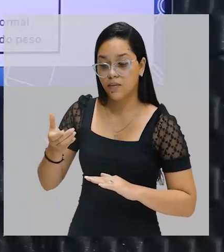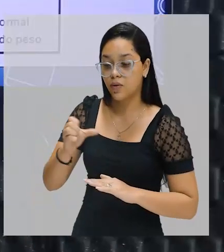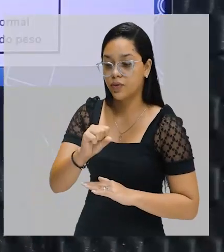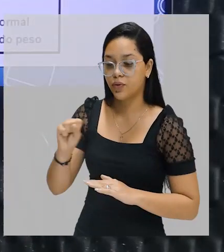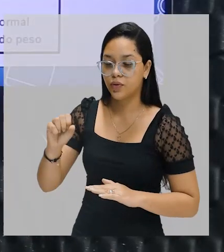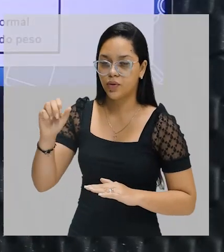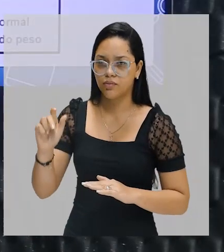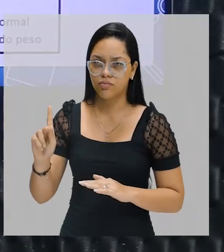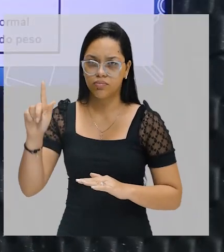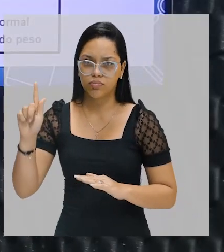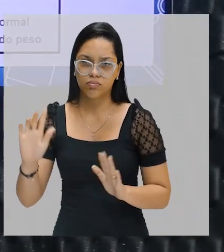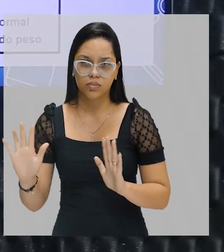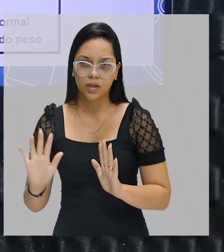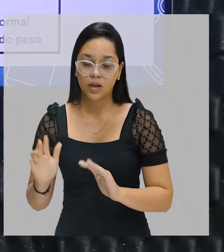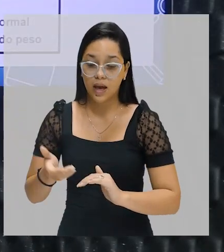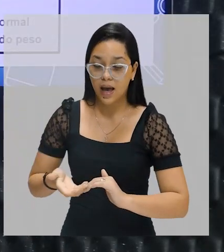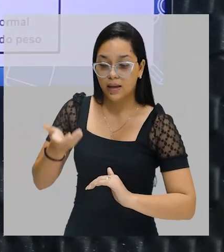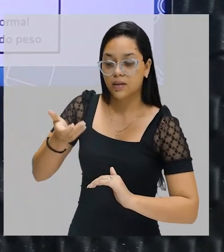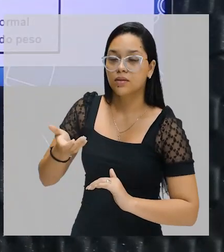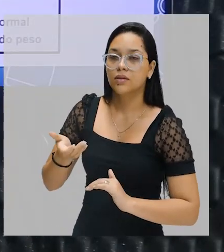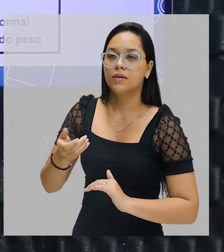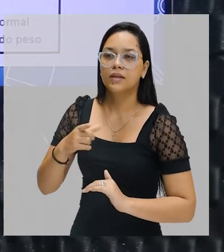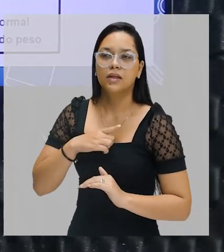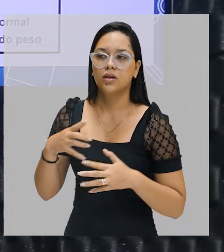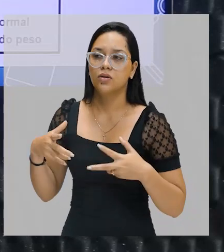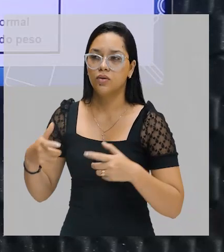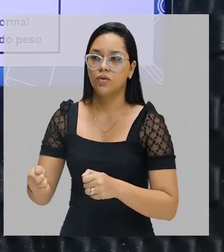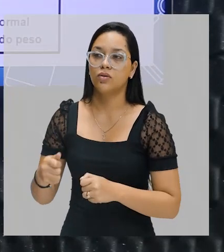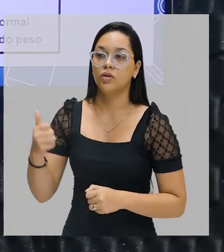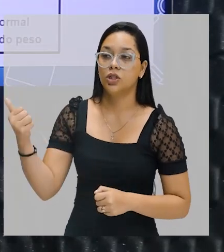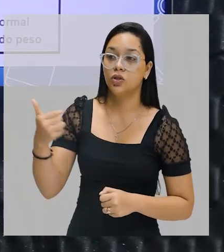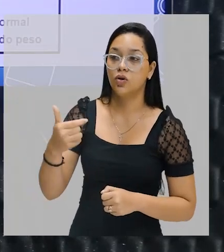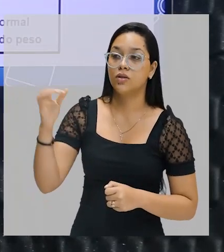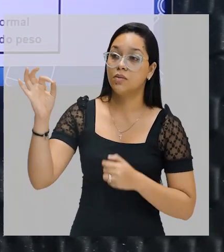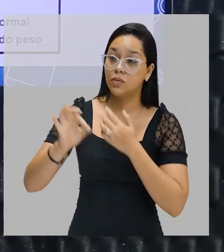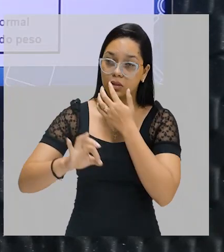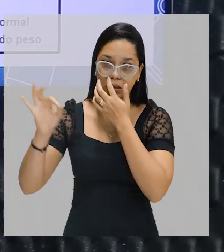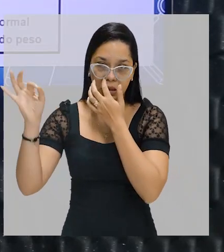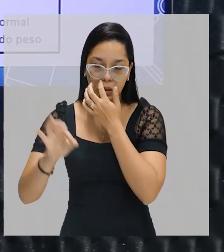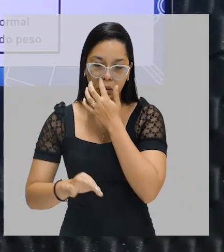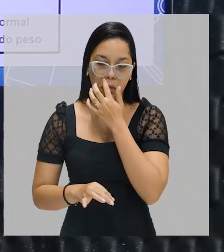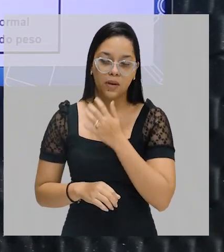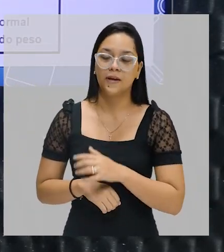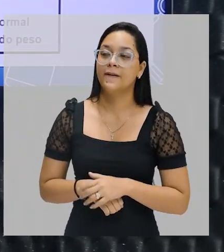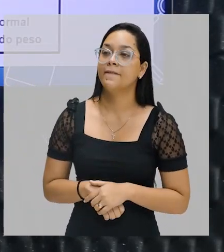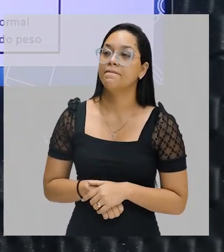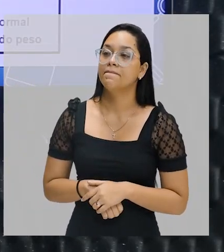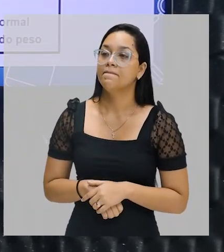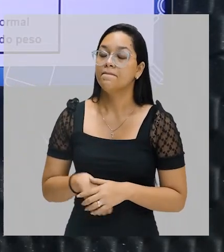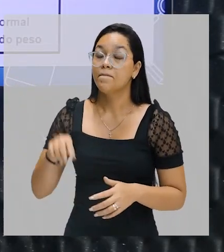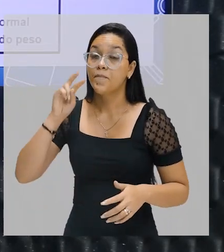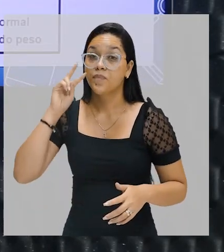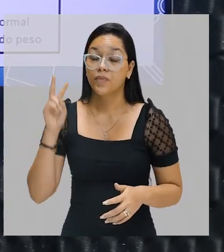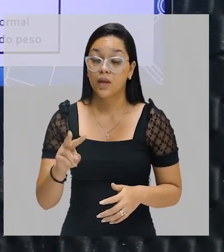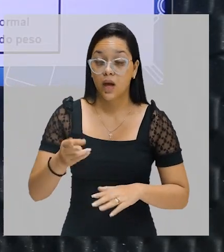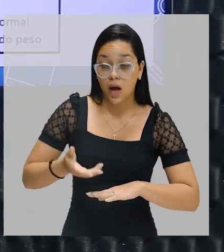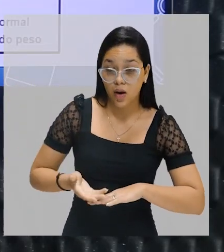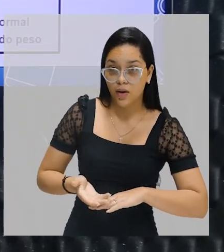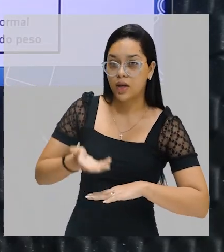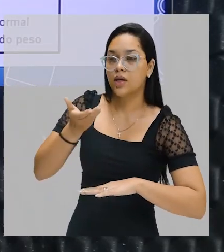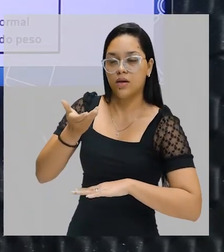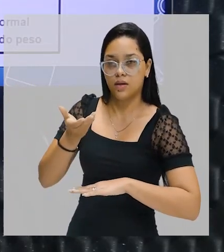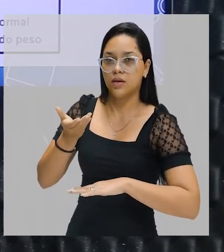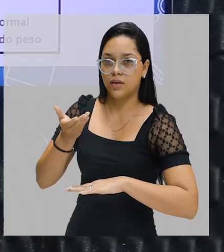aqui de obesidade. Acima do peso, aí envolve todos os outros. 12%. Olha o quanto